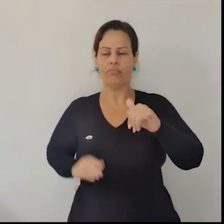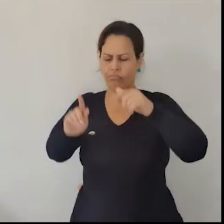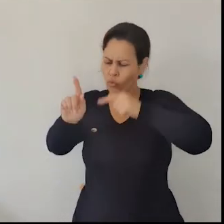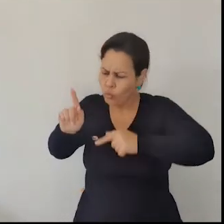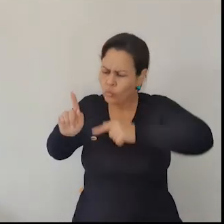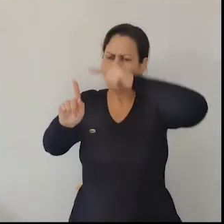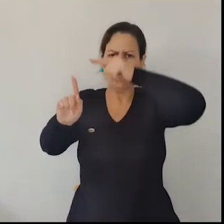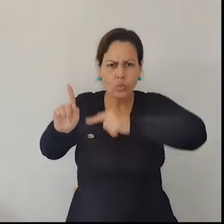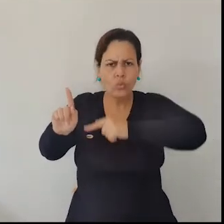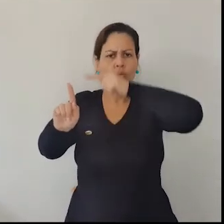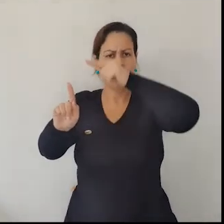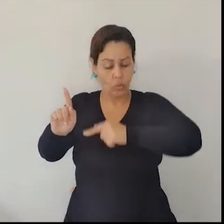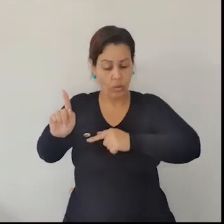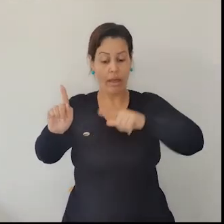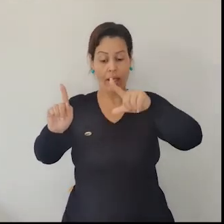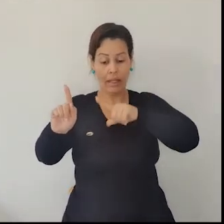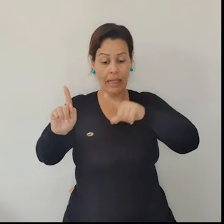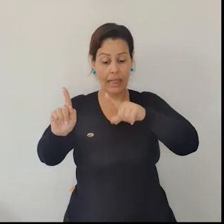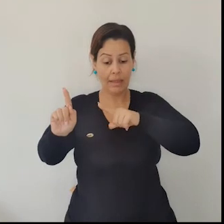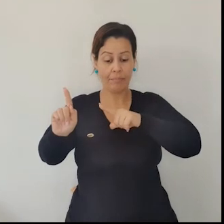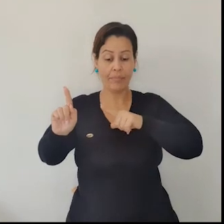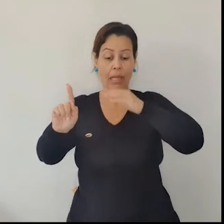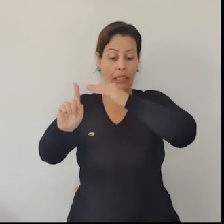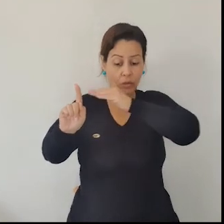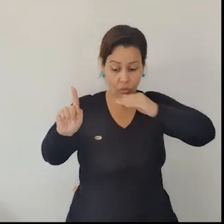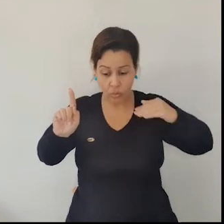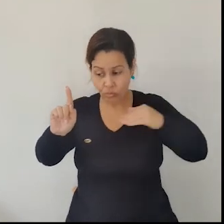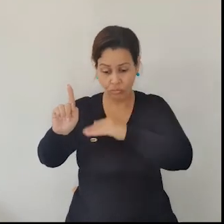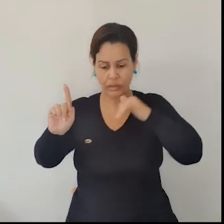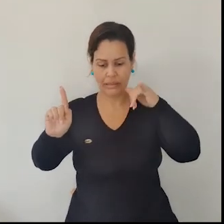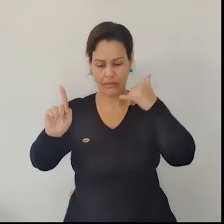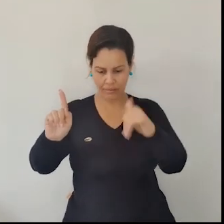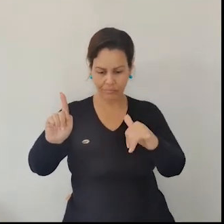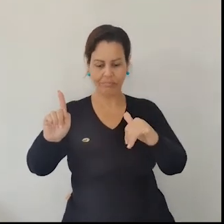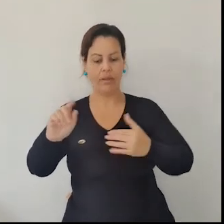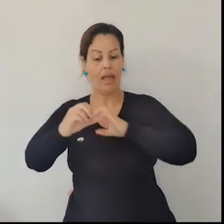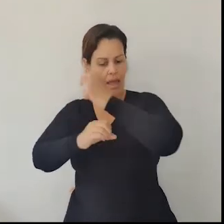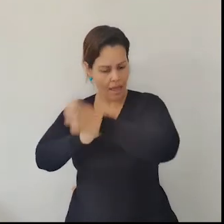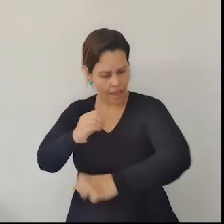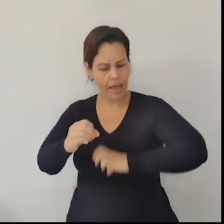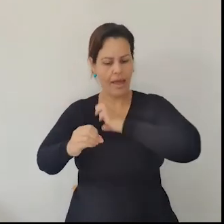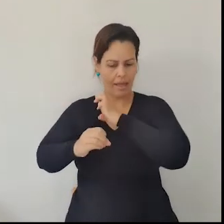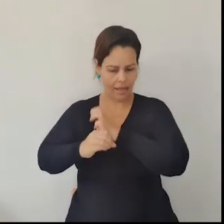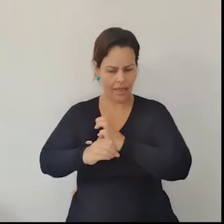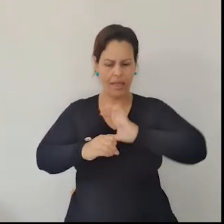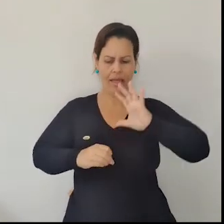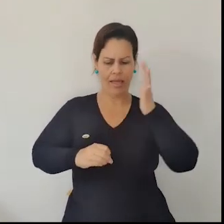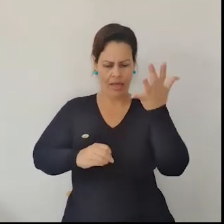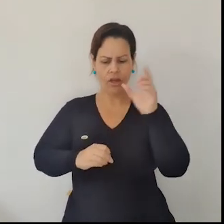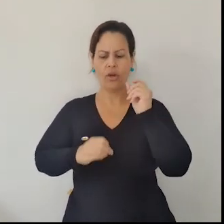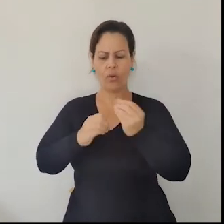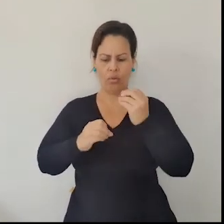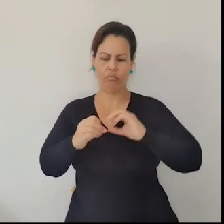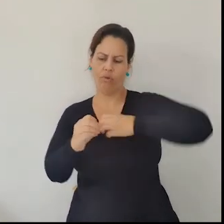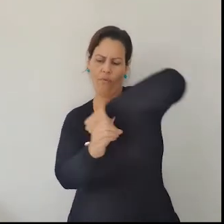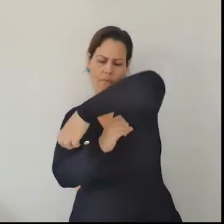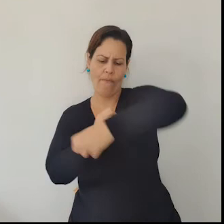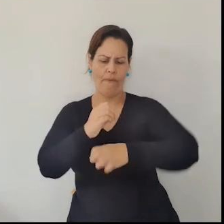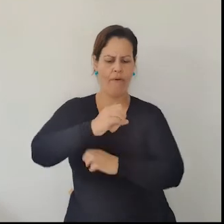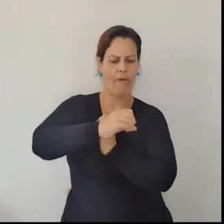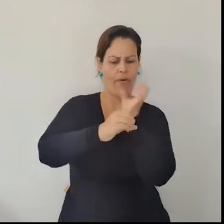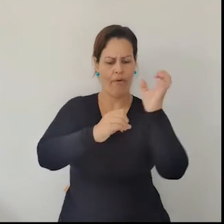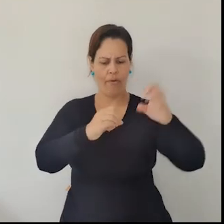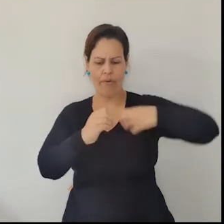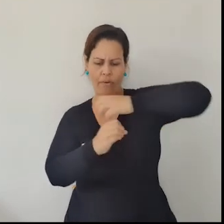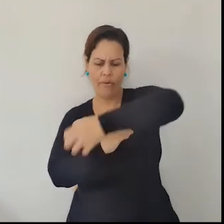de subníveis de energia, SPDF, e que os elétrons percorrem órbitas elípticas nas